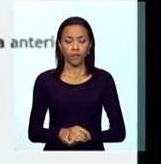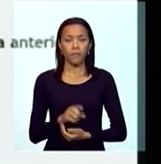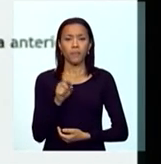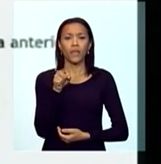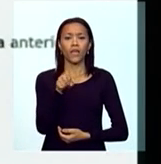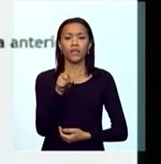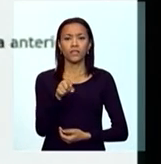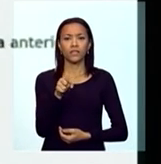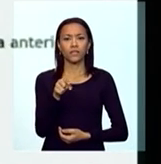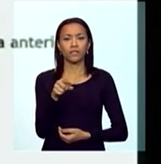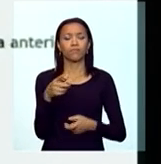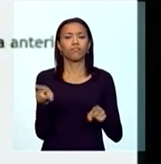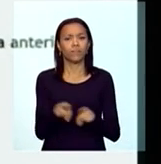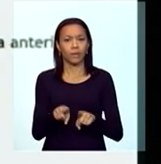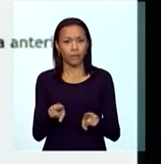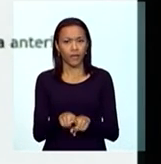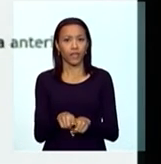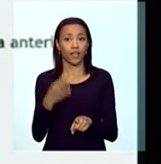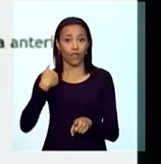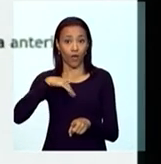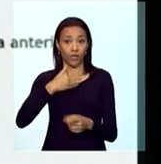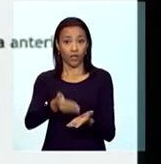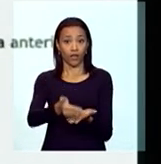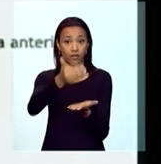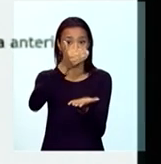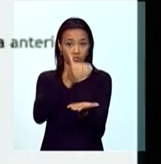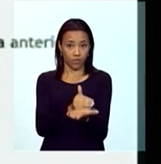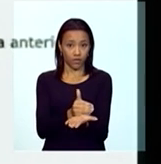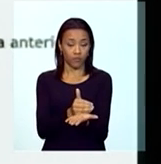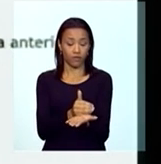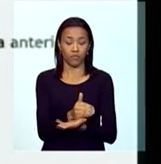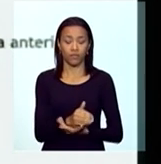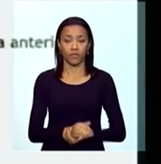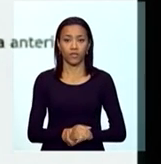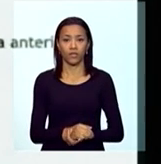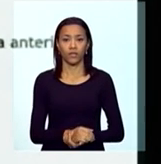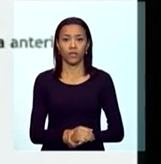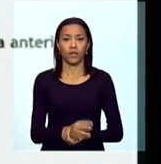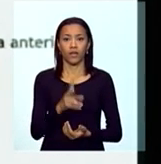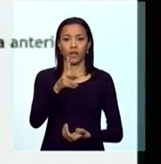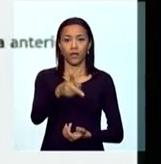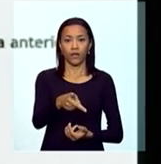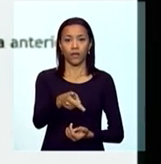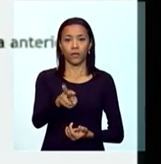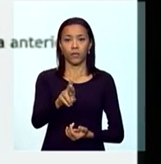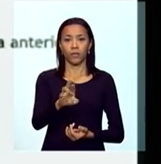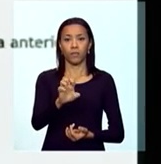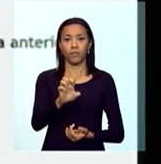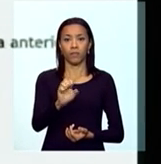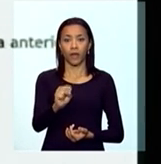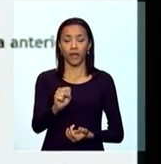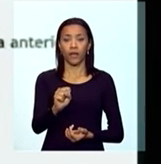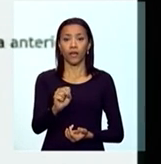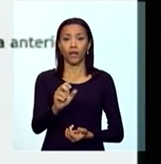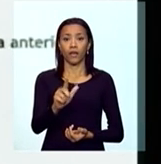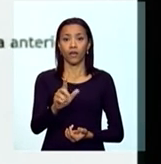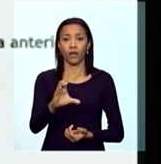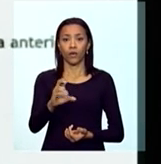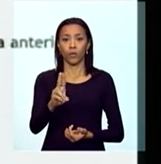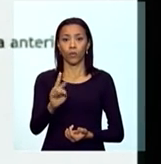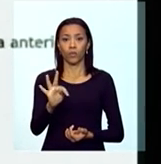Esse, nós fizemos uma antecipação, é o pré-custeio que a gente antecipou mais e mais